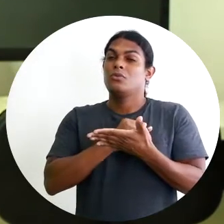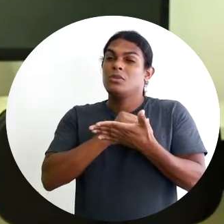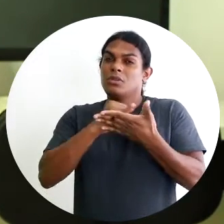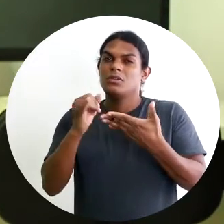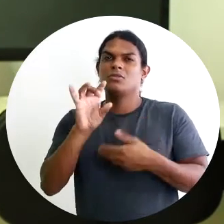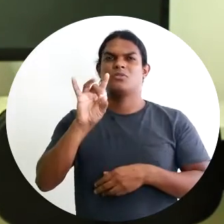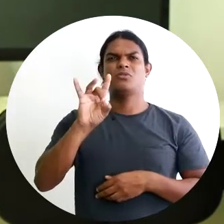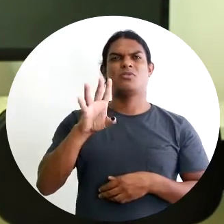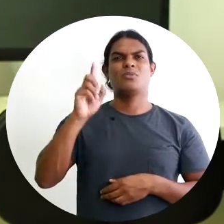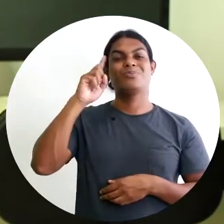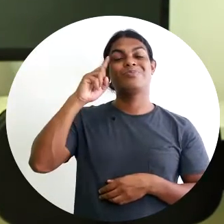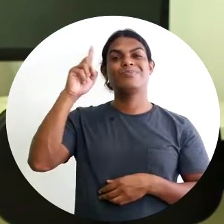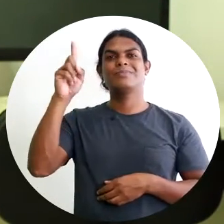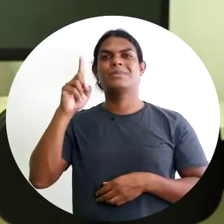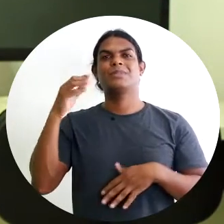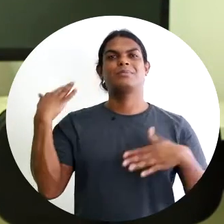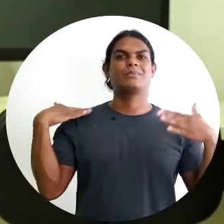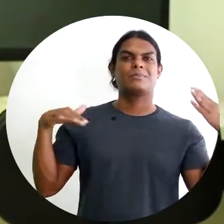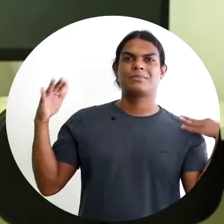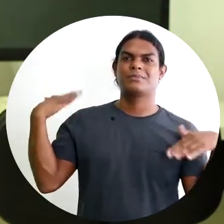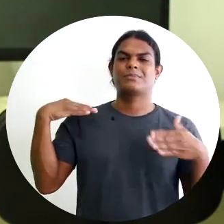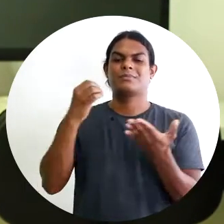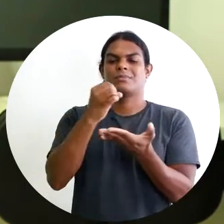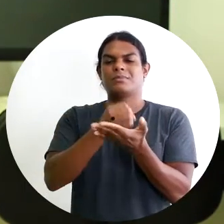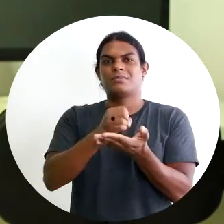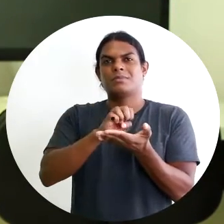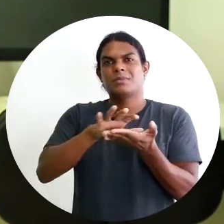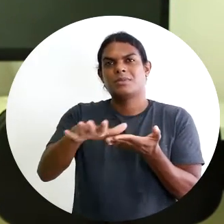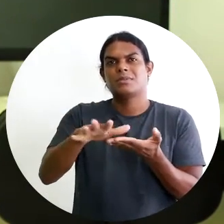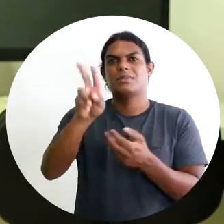passear pelo Marco Zero do Recife usando a bicicleta dupla.